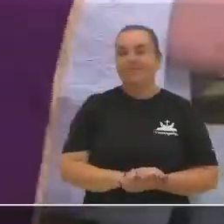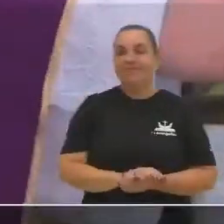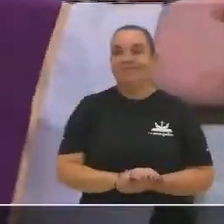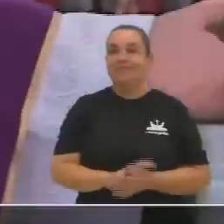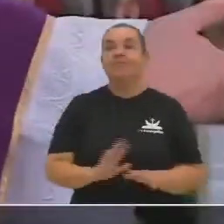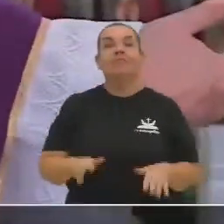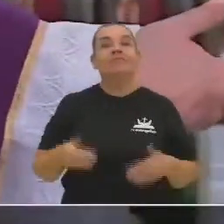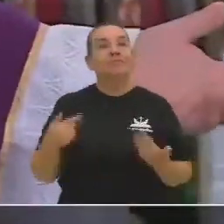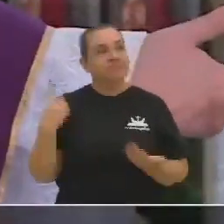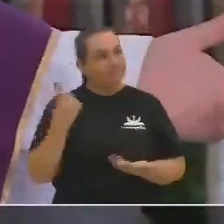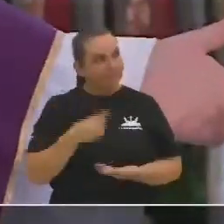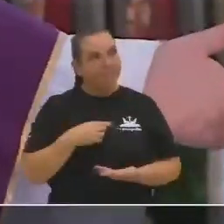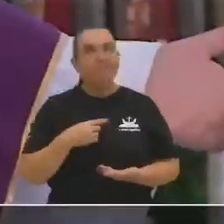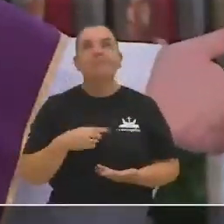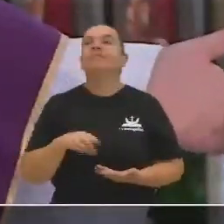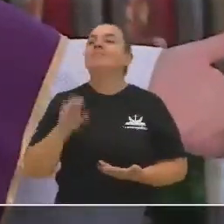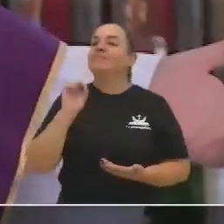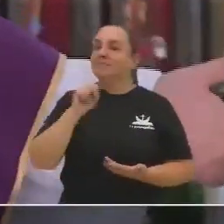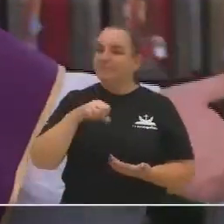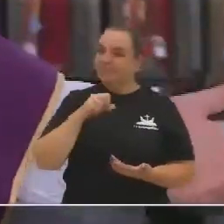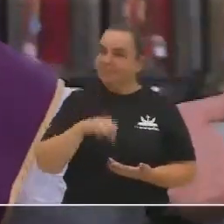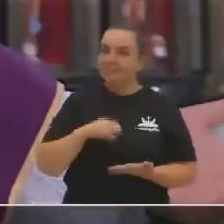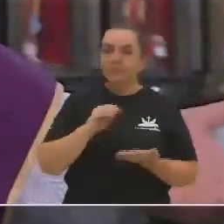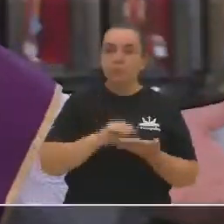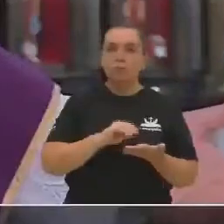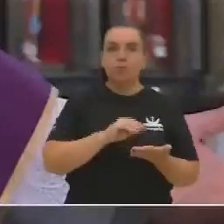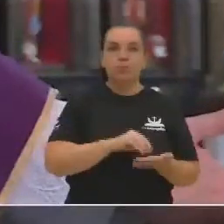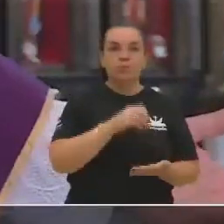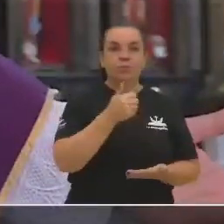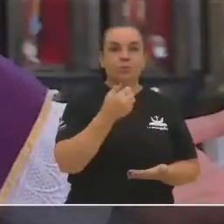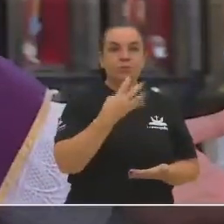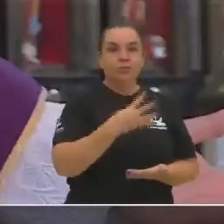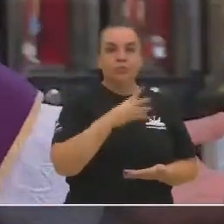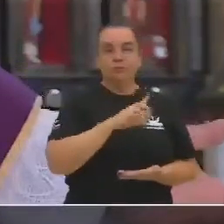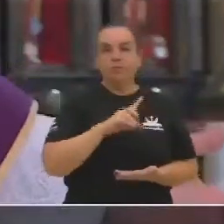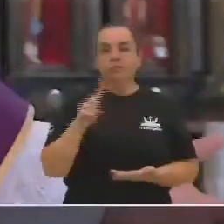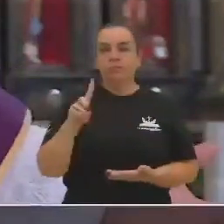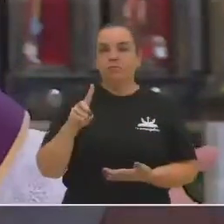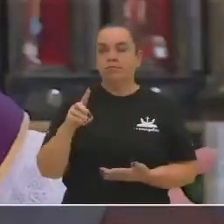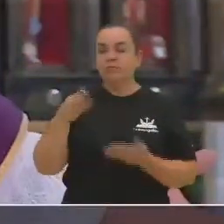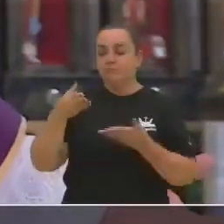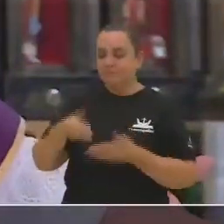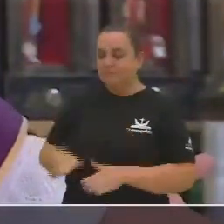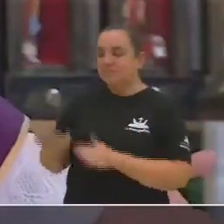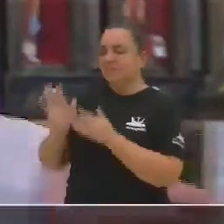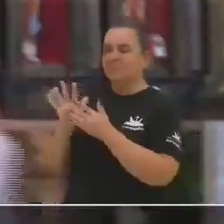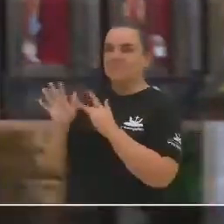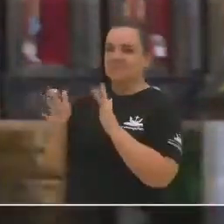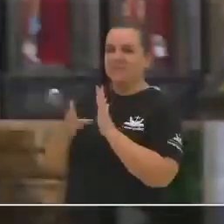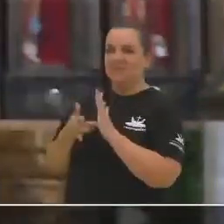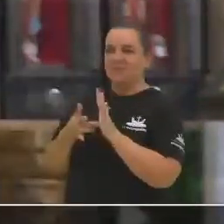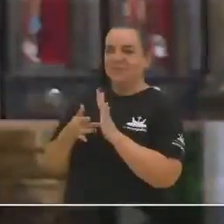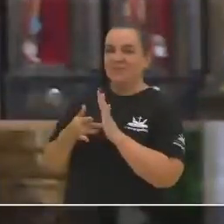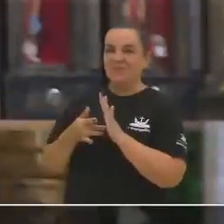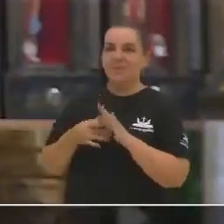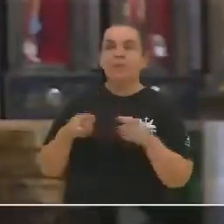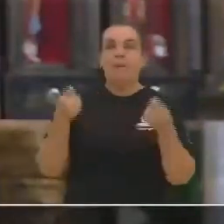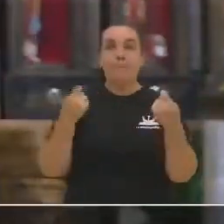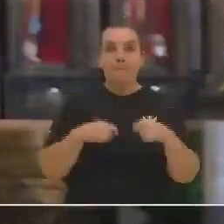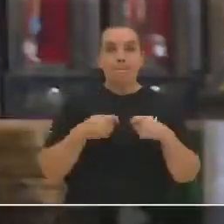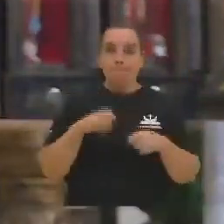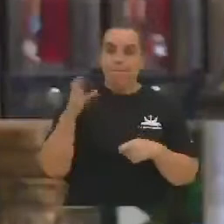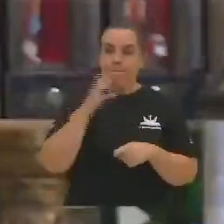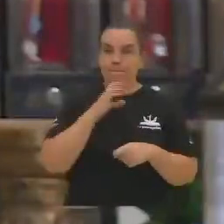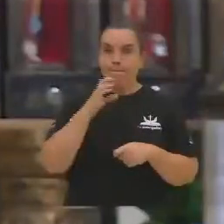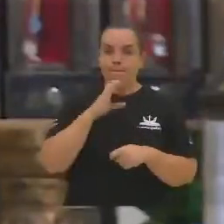meus irmãos, faltam 14 dias para o Natal de Nosso Senhor, tem que correr para